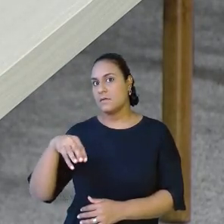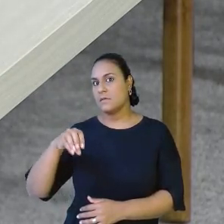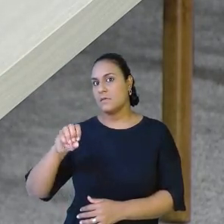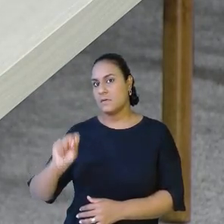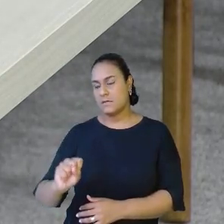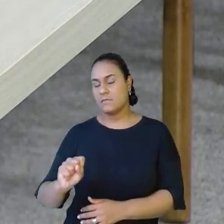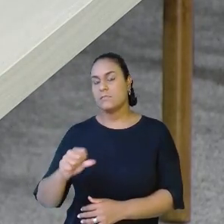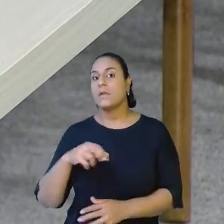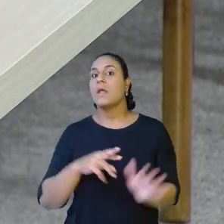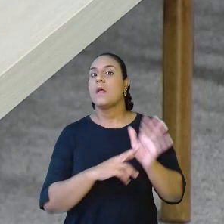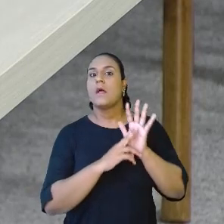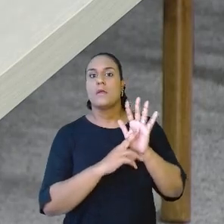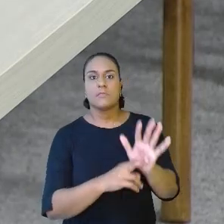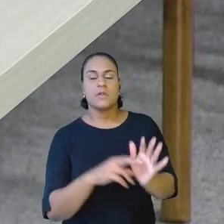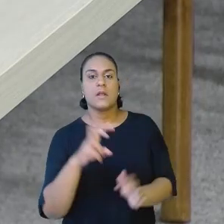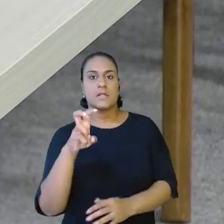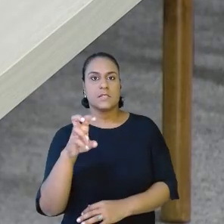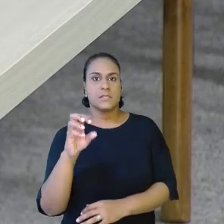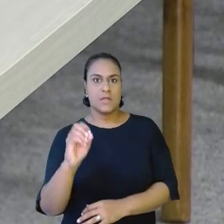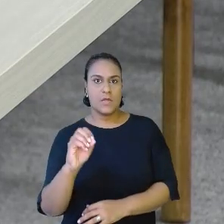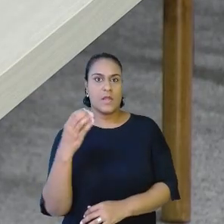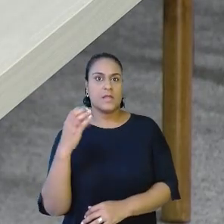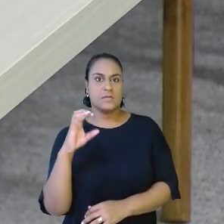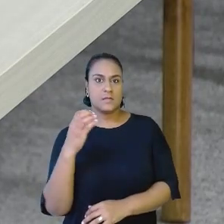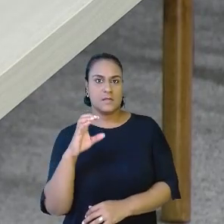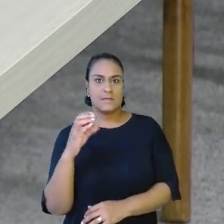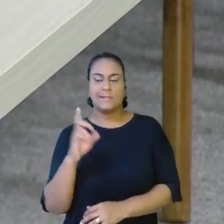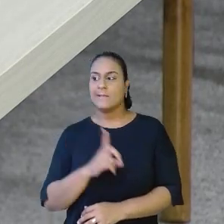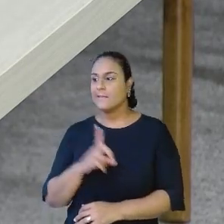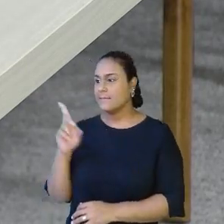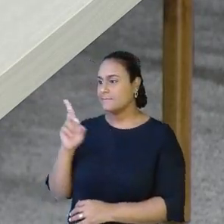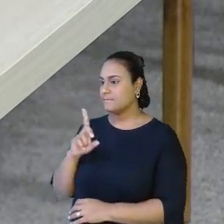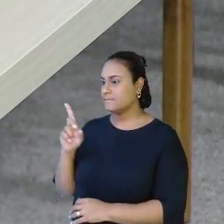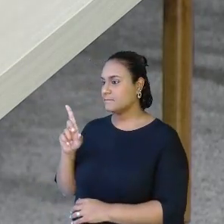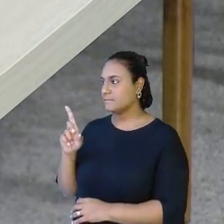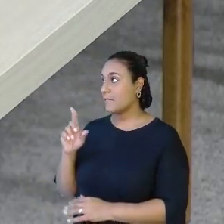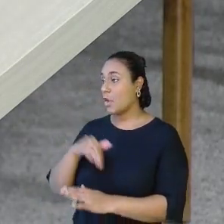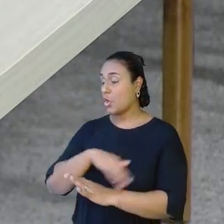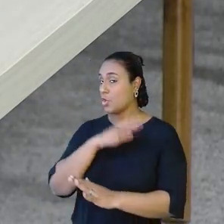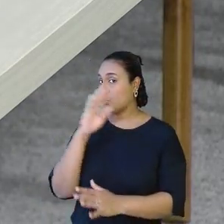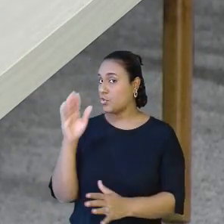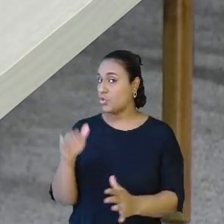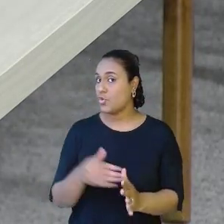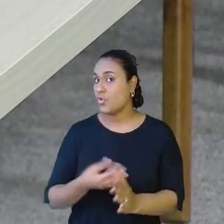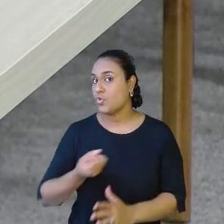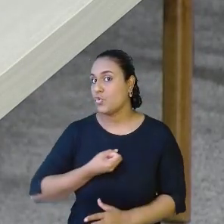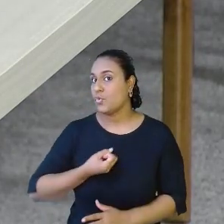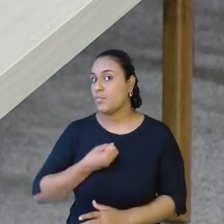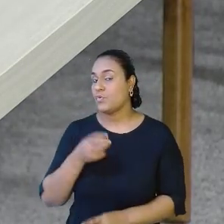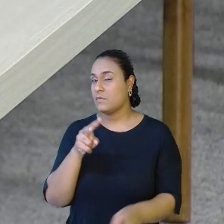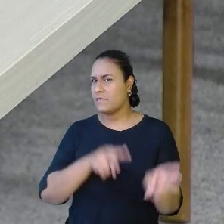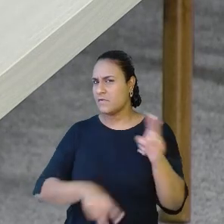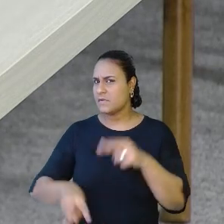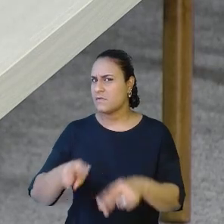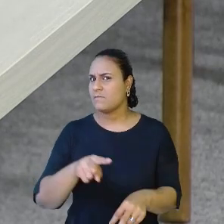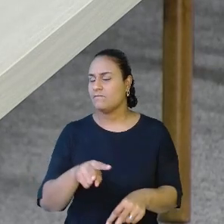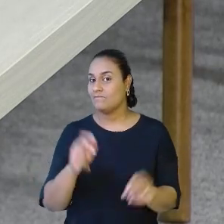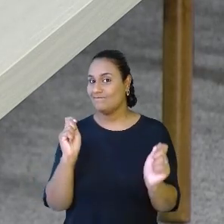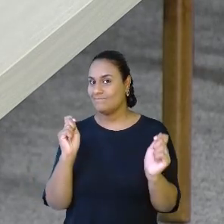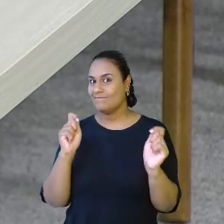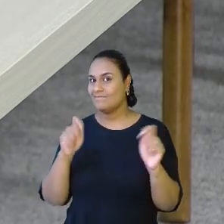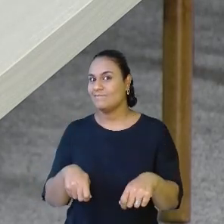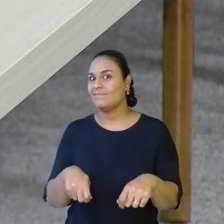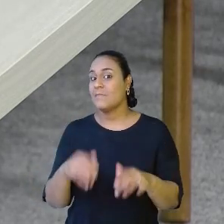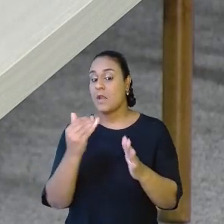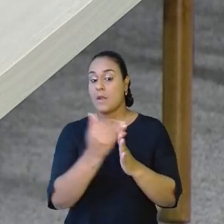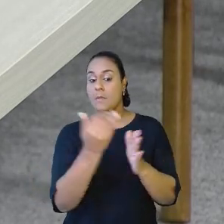de 50 centavos, que olha, todos esses números que vocês estão observando aqui